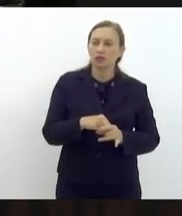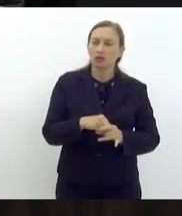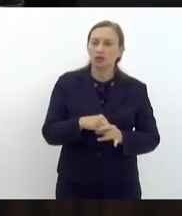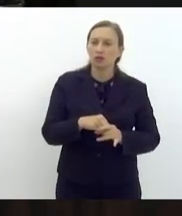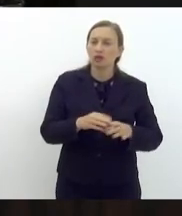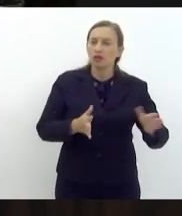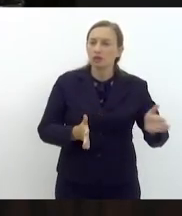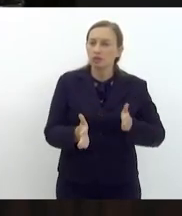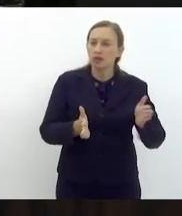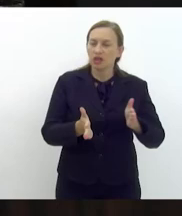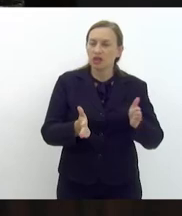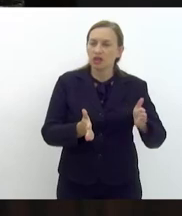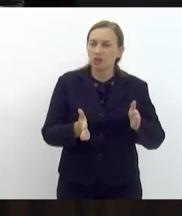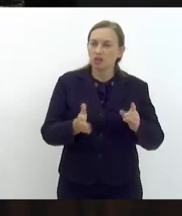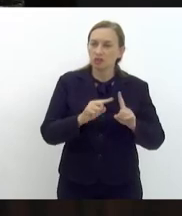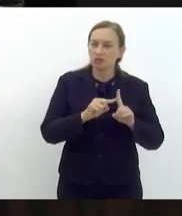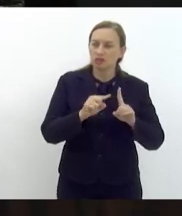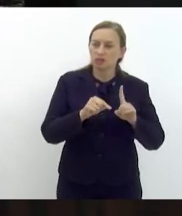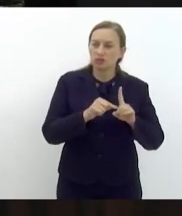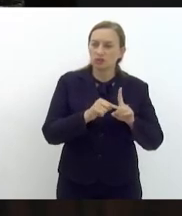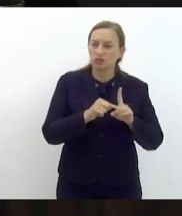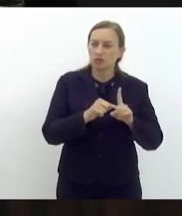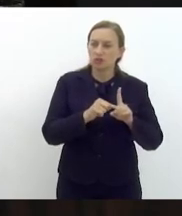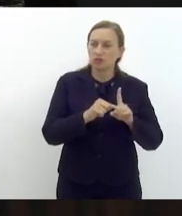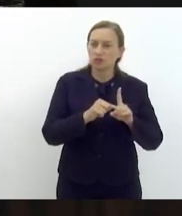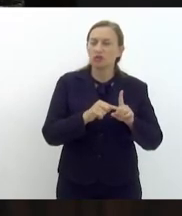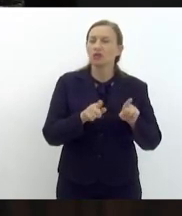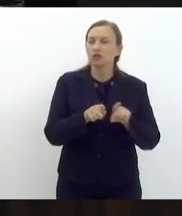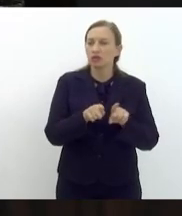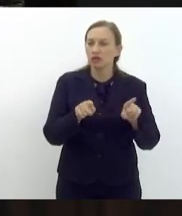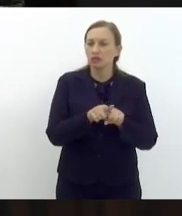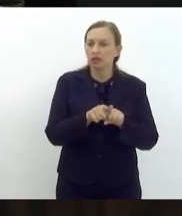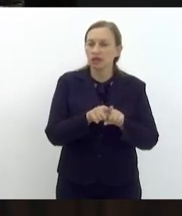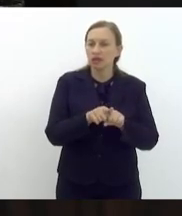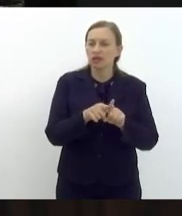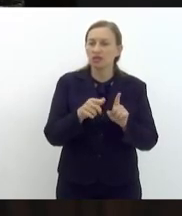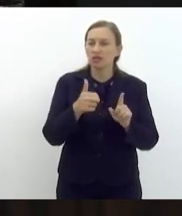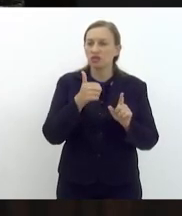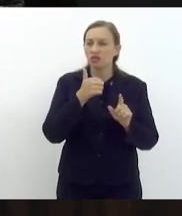maternidade e paternidade